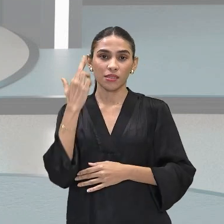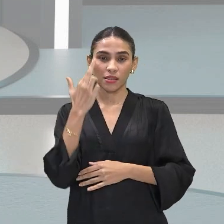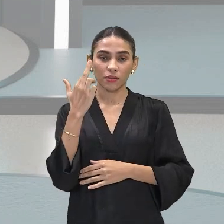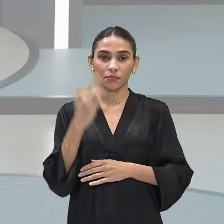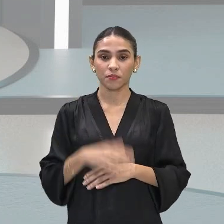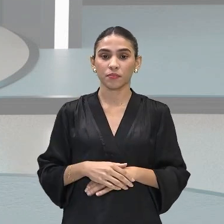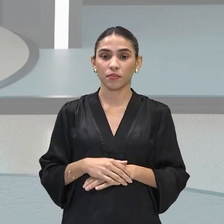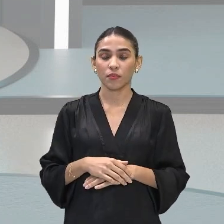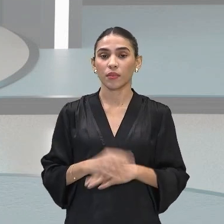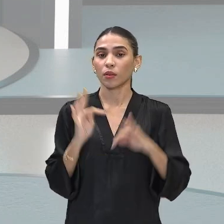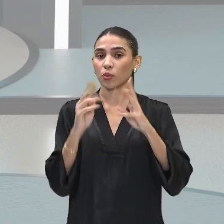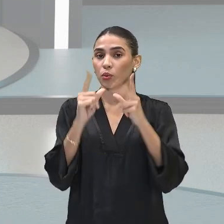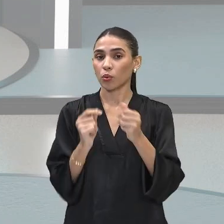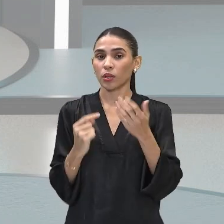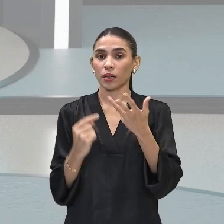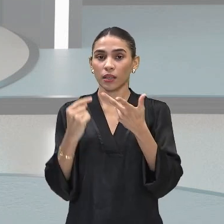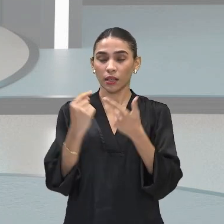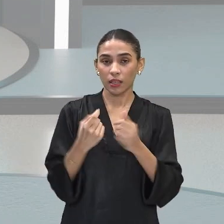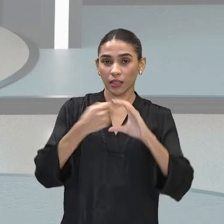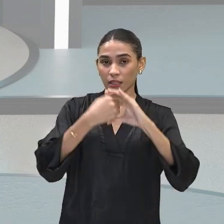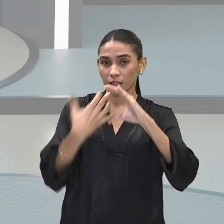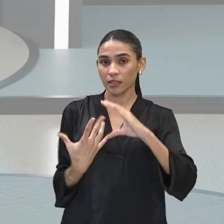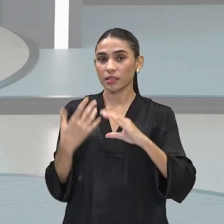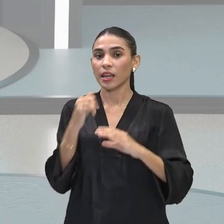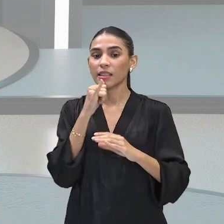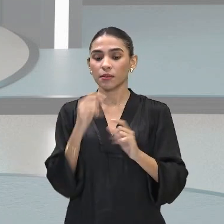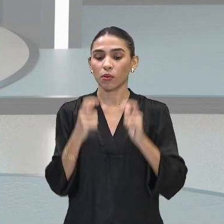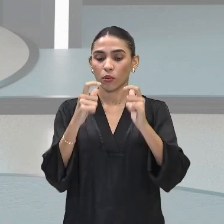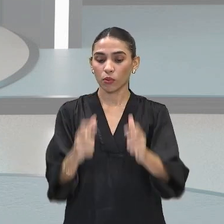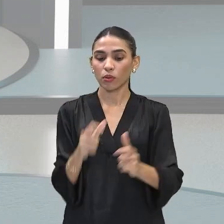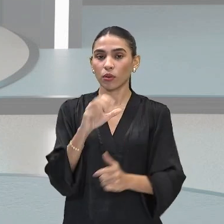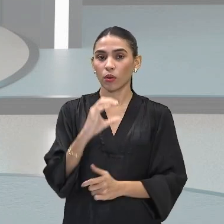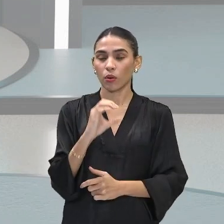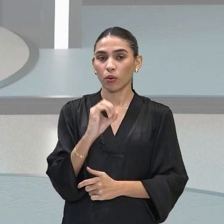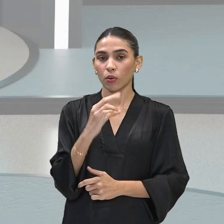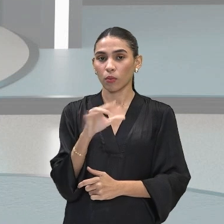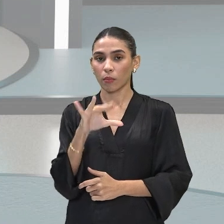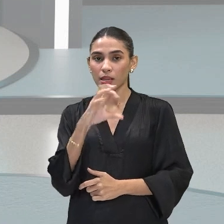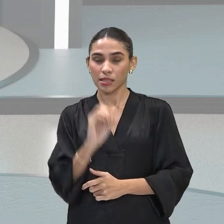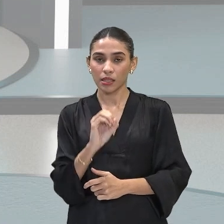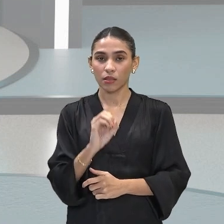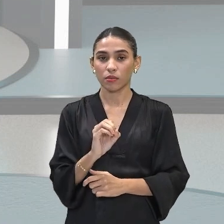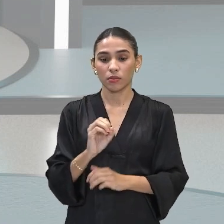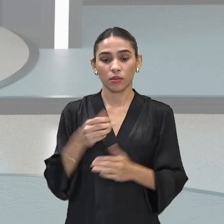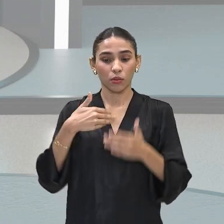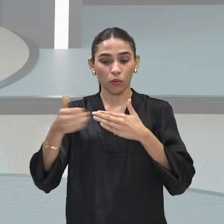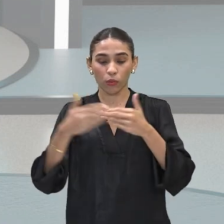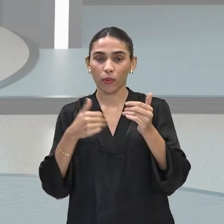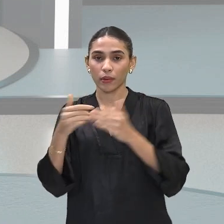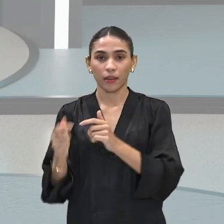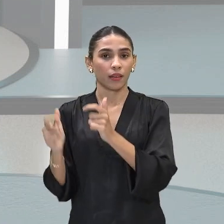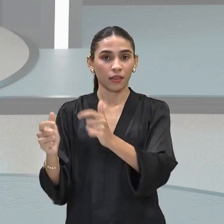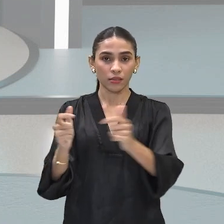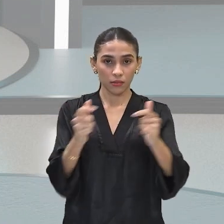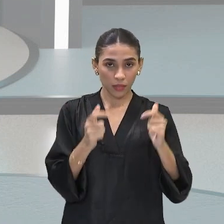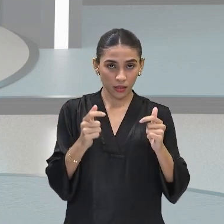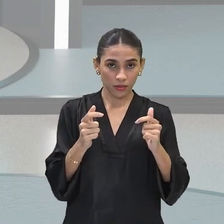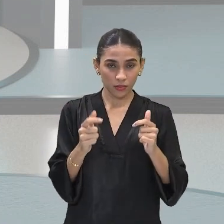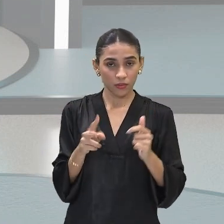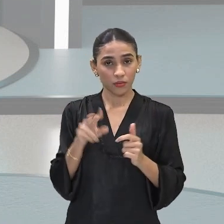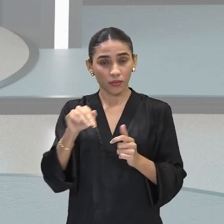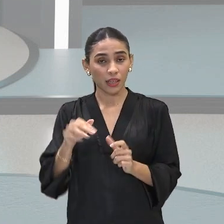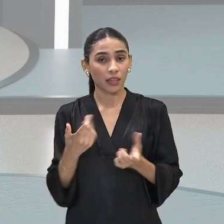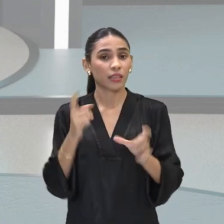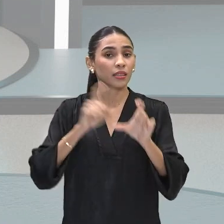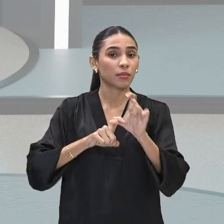Todas essas características, como a ocupação do espaço, que pode ser qualquer espaço, vai